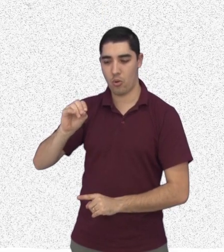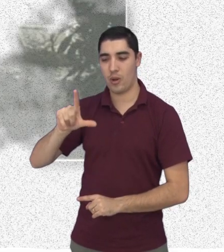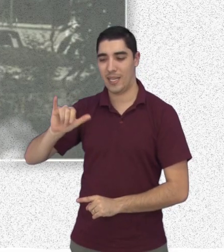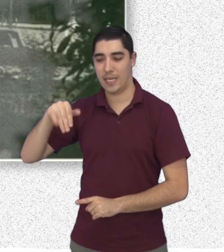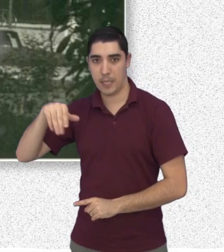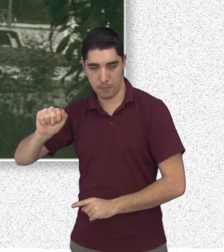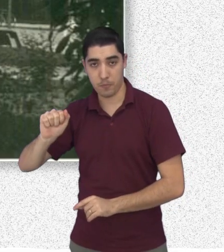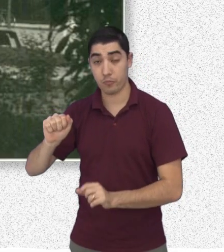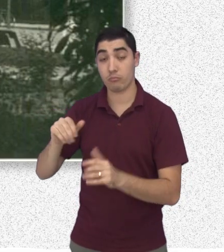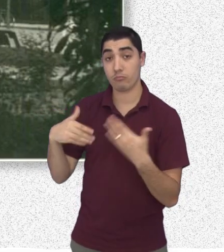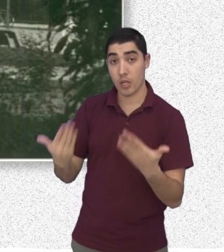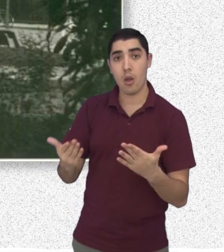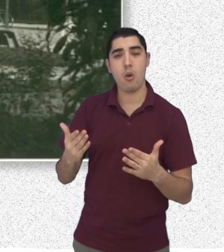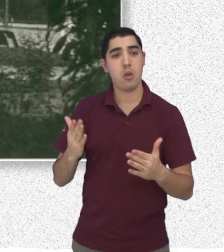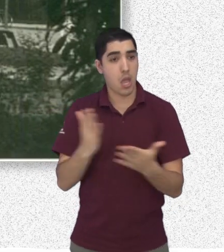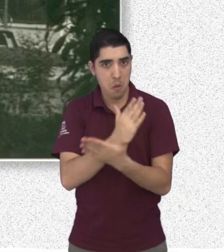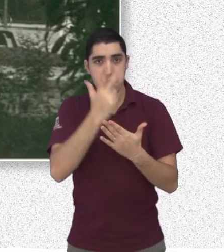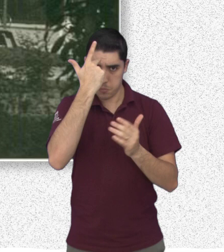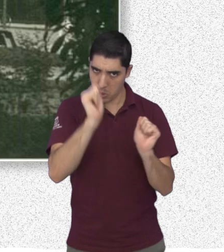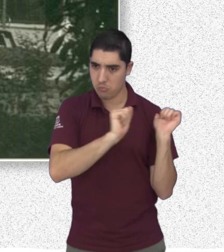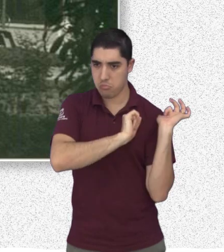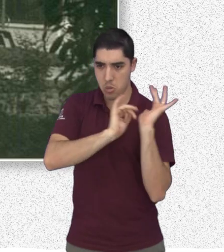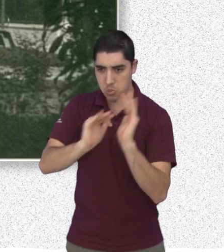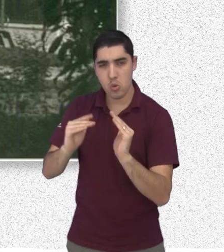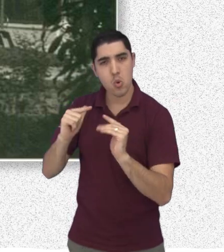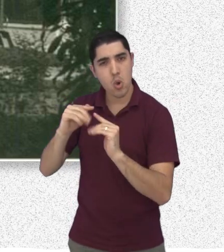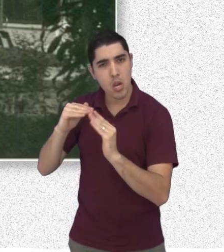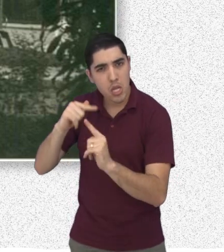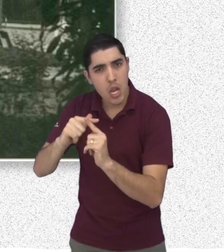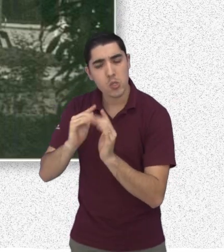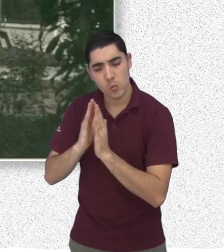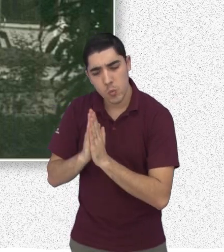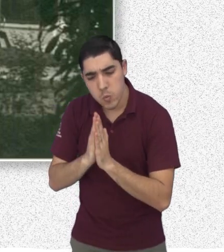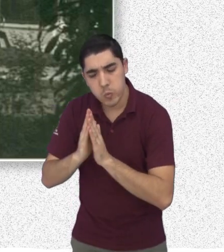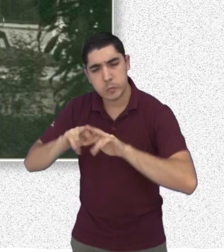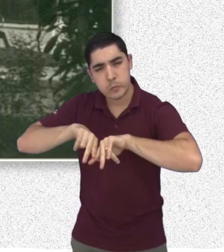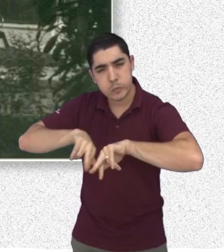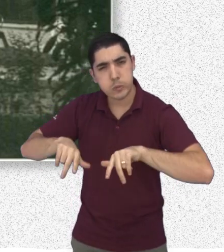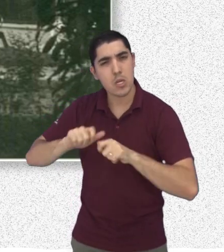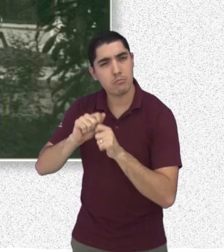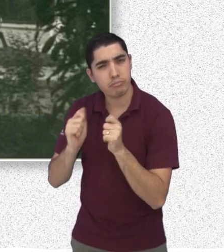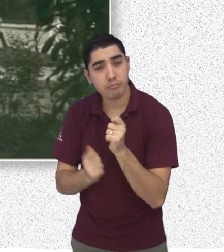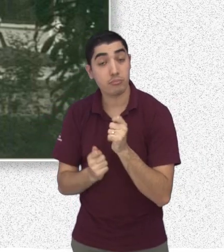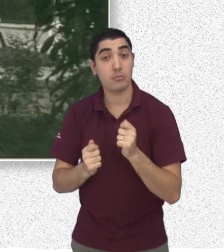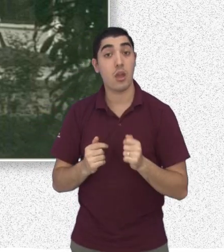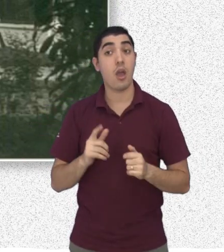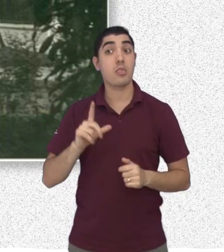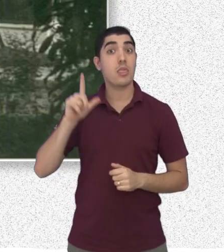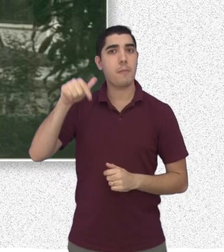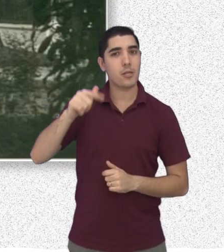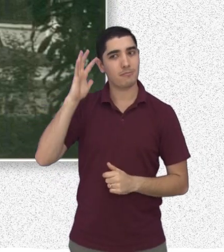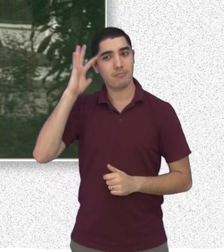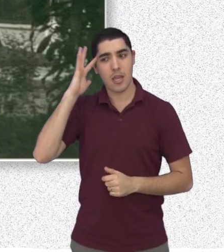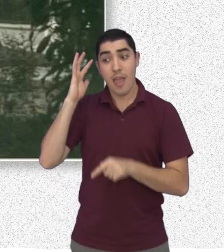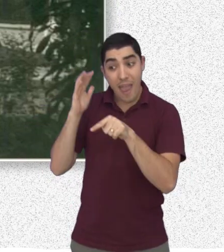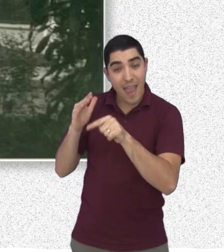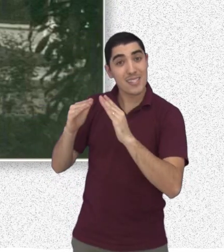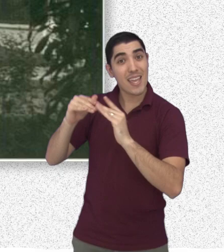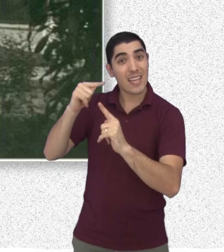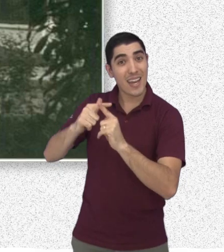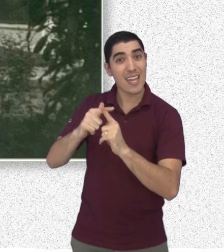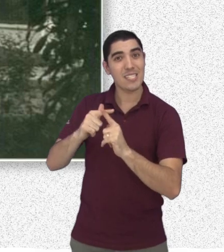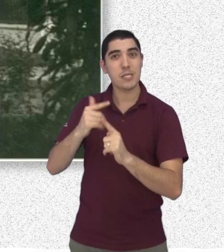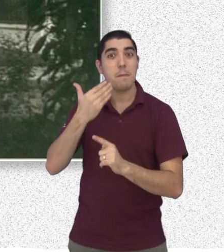suas cerimônias, suas preces ali. Muito pequena, ela chegou a ser cogitada de sediar uma matriz temporária enquanto a segunda estava